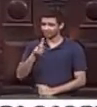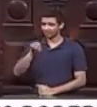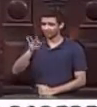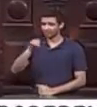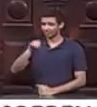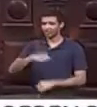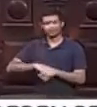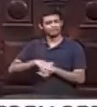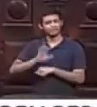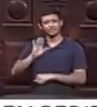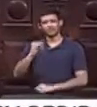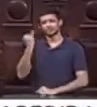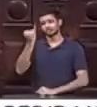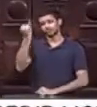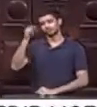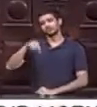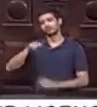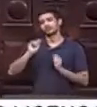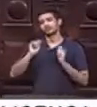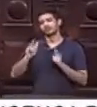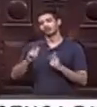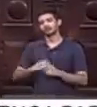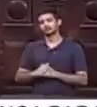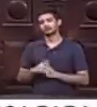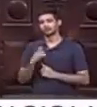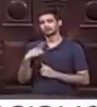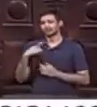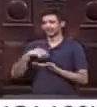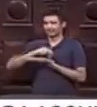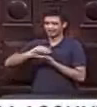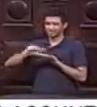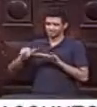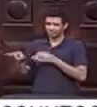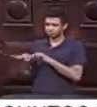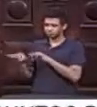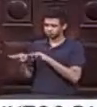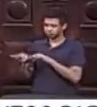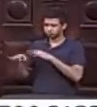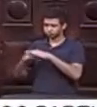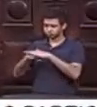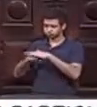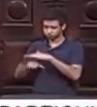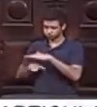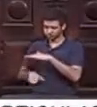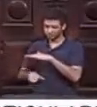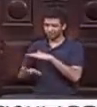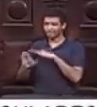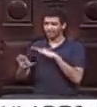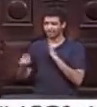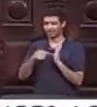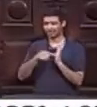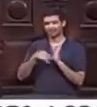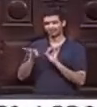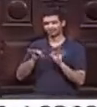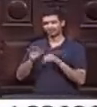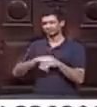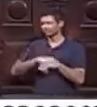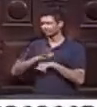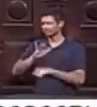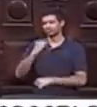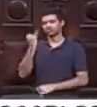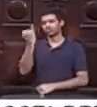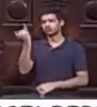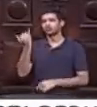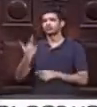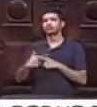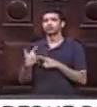tarde de hoje. Sem dúvida alguma, de todos os projetos, esse veto é o veto mais polêmico, presidente. Por quê?